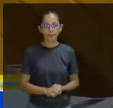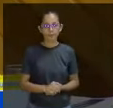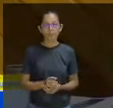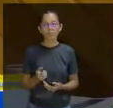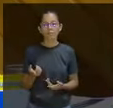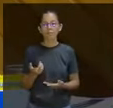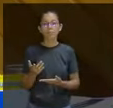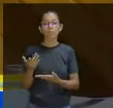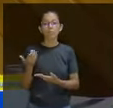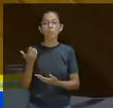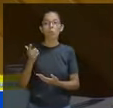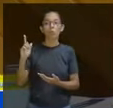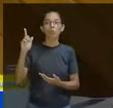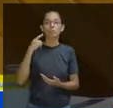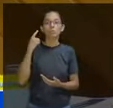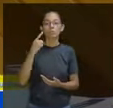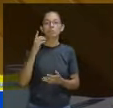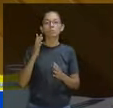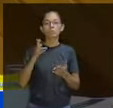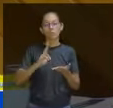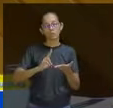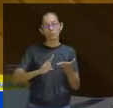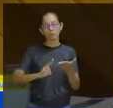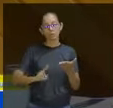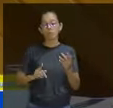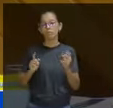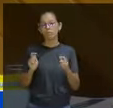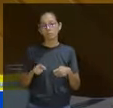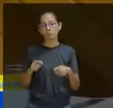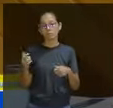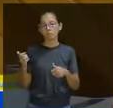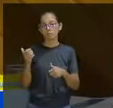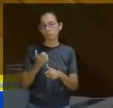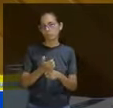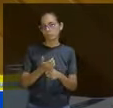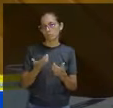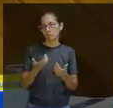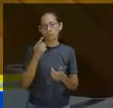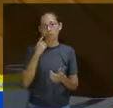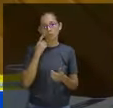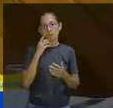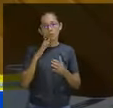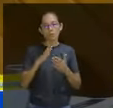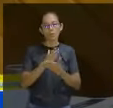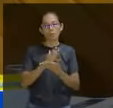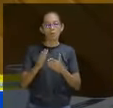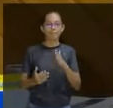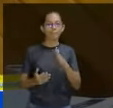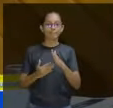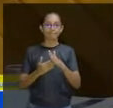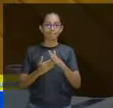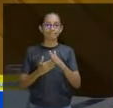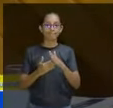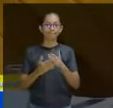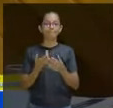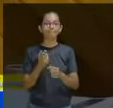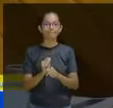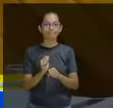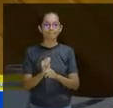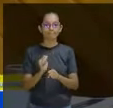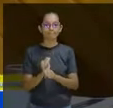estão inscritos em outras listas, que não vão obter êxito e vão ficar impedidos de participar desse novo